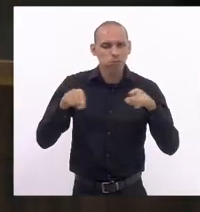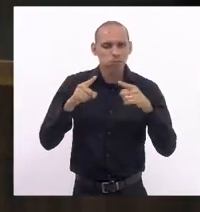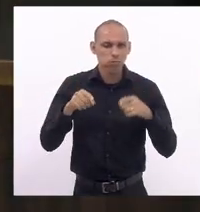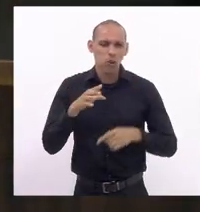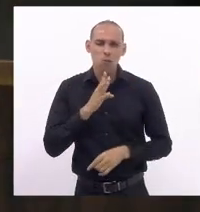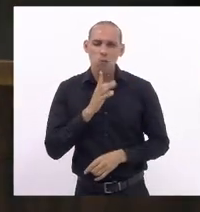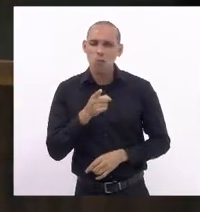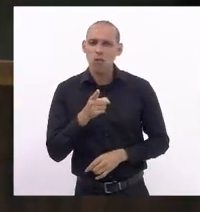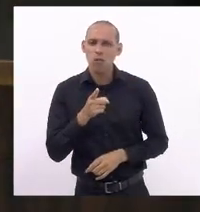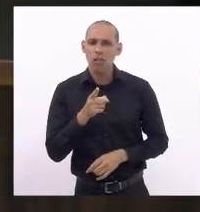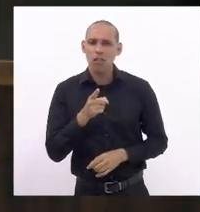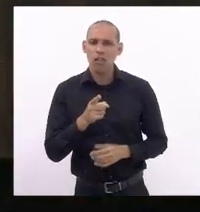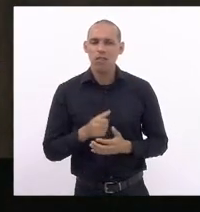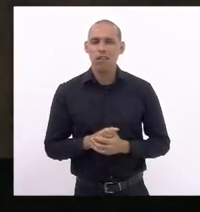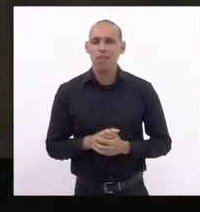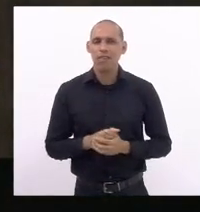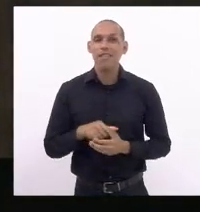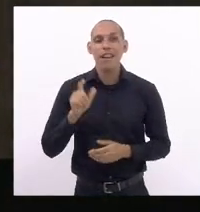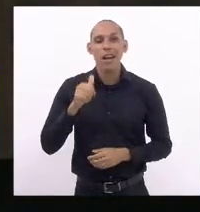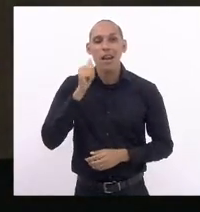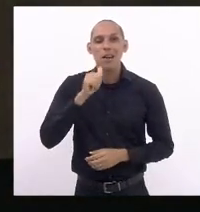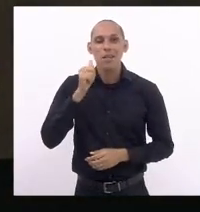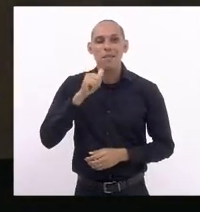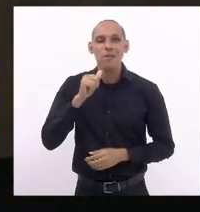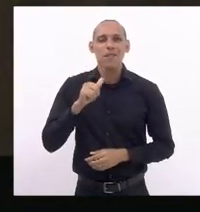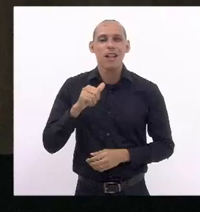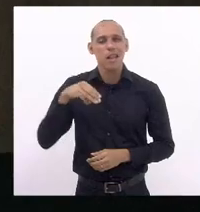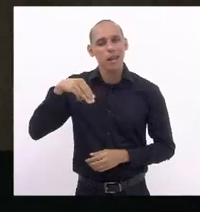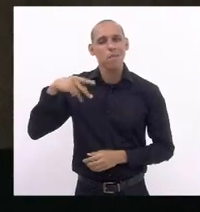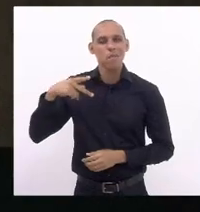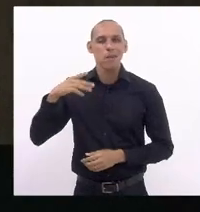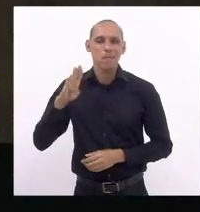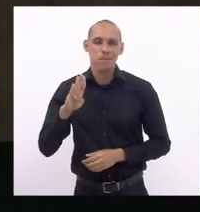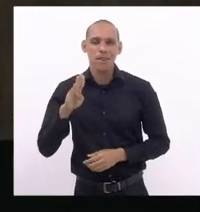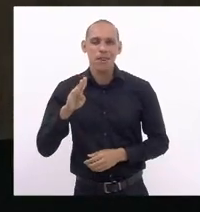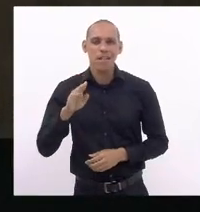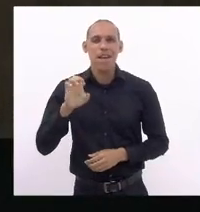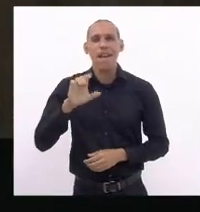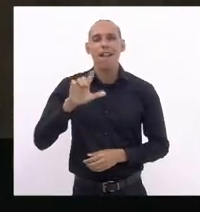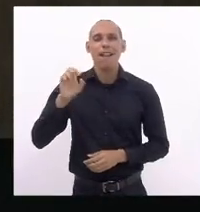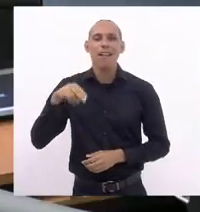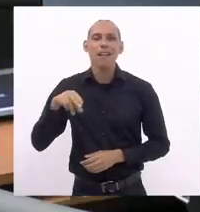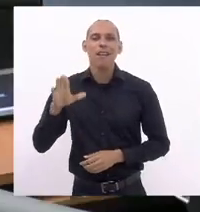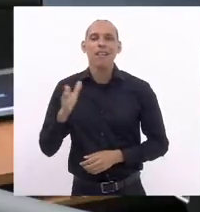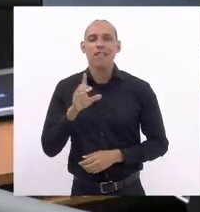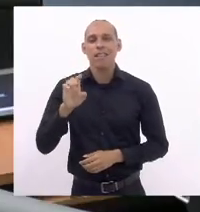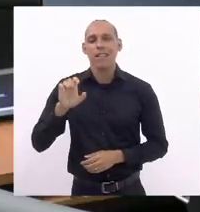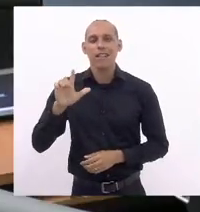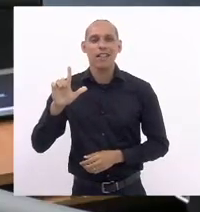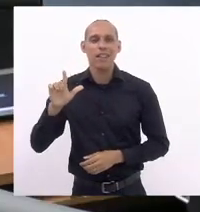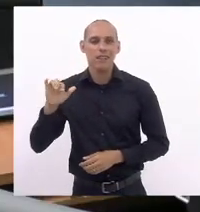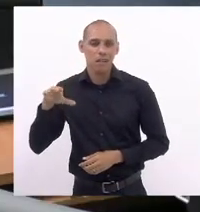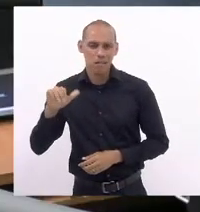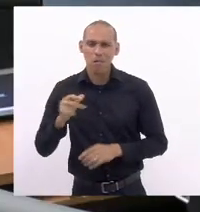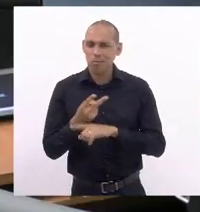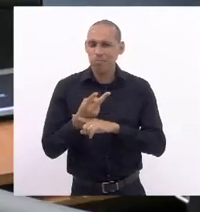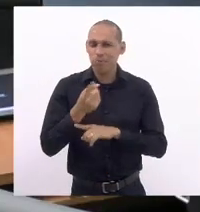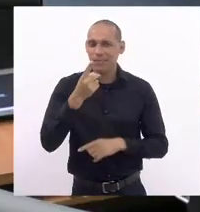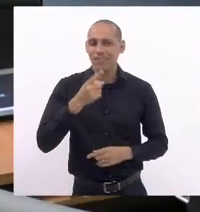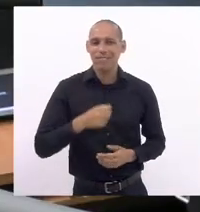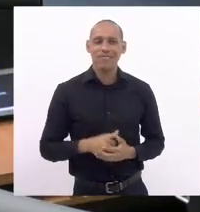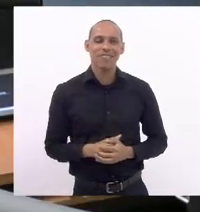música? Foi uma grande cantora de música popular brasileira, Ellen de Lima. Pode procurar aí,